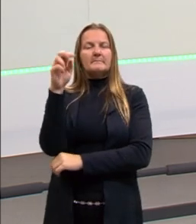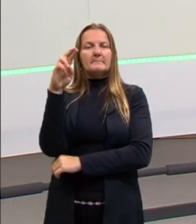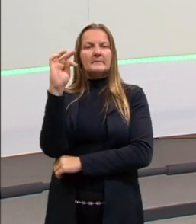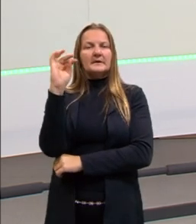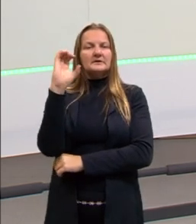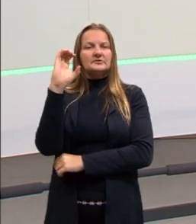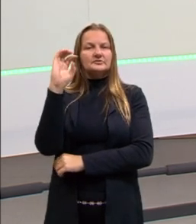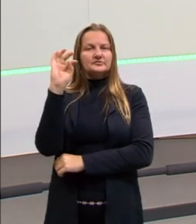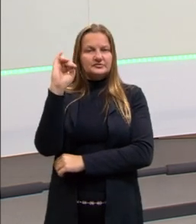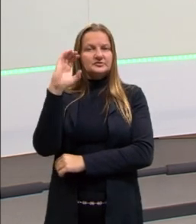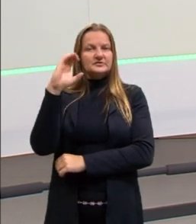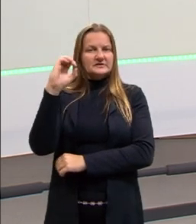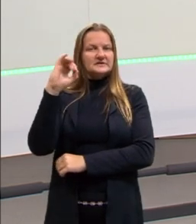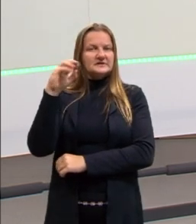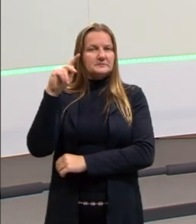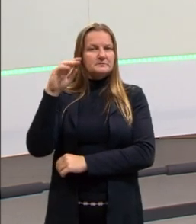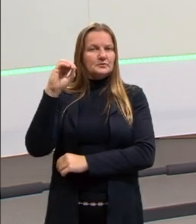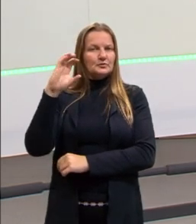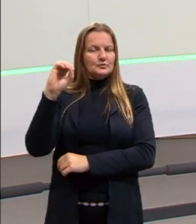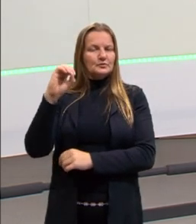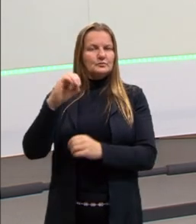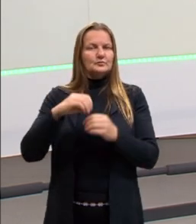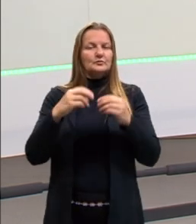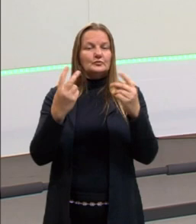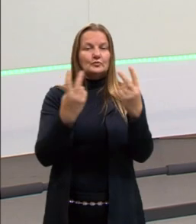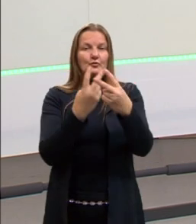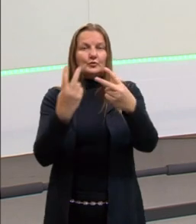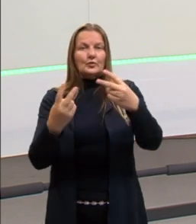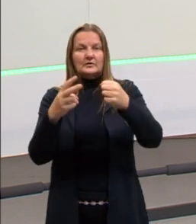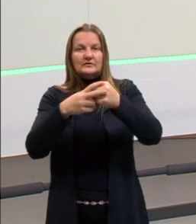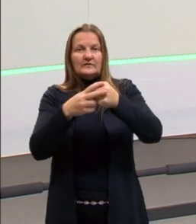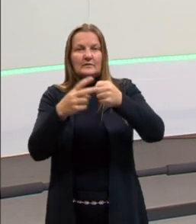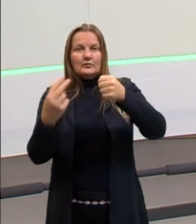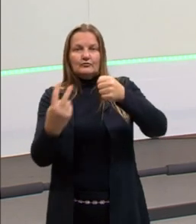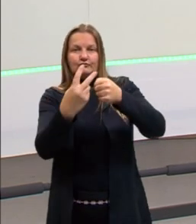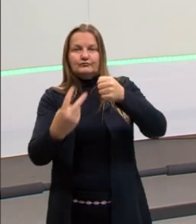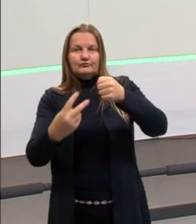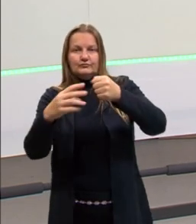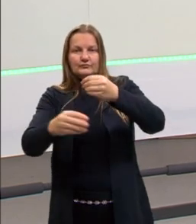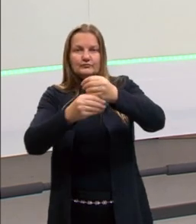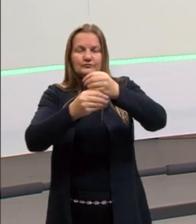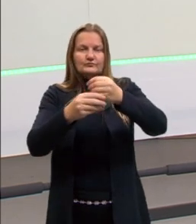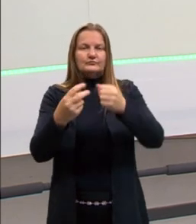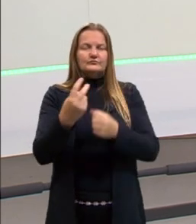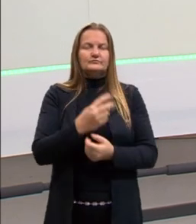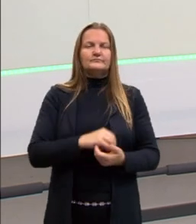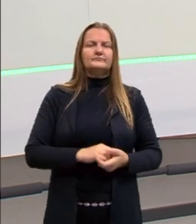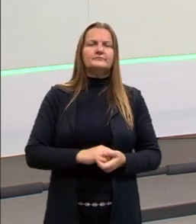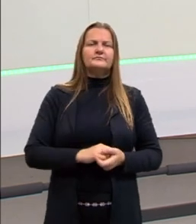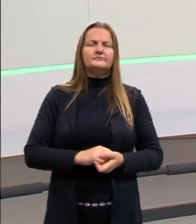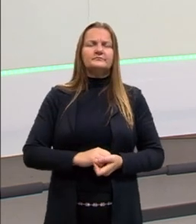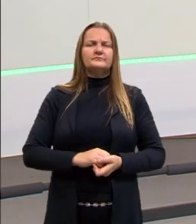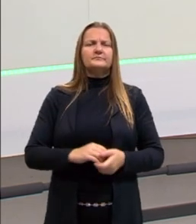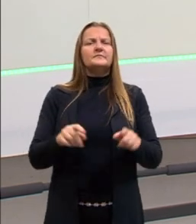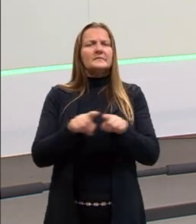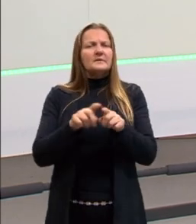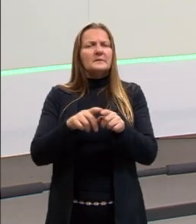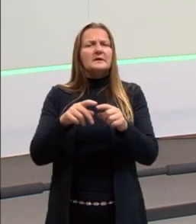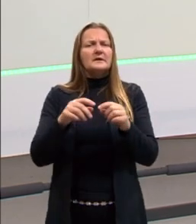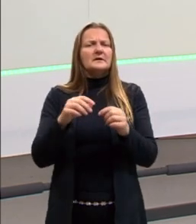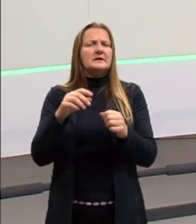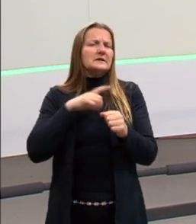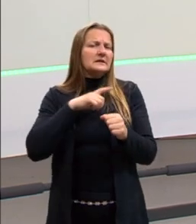então agora já estamos entrando no tempo composto o Pretérito gente o pretérito perfeito